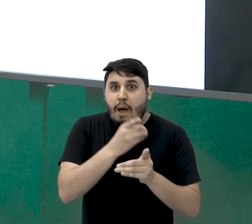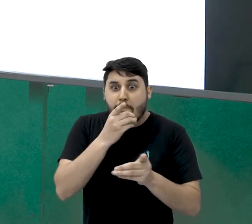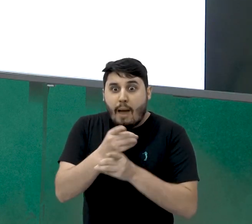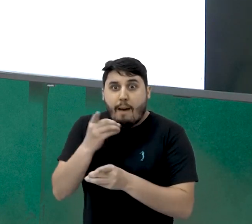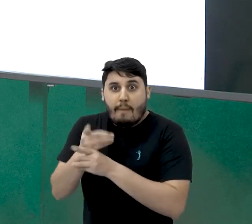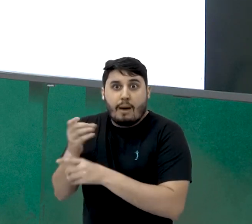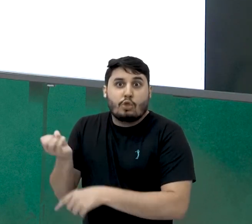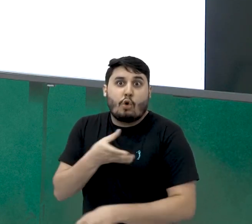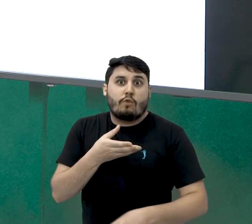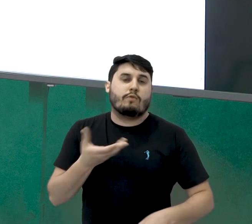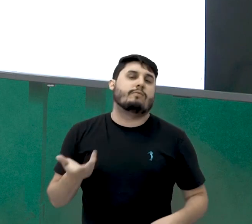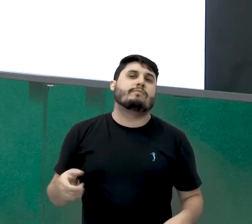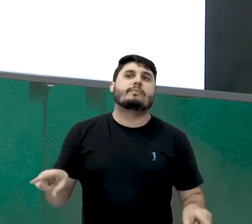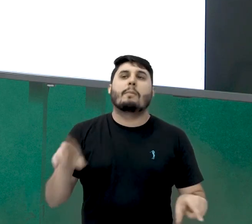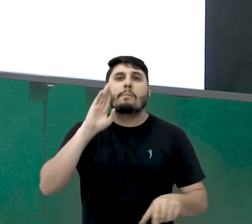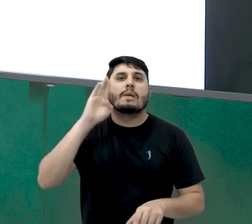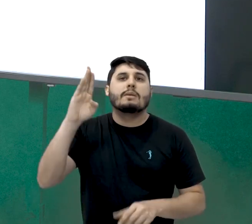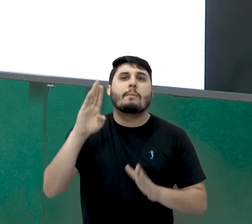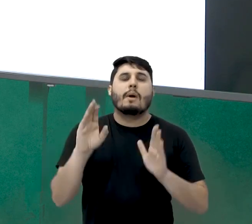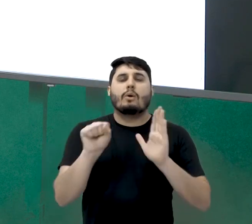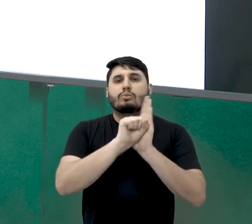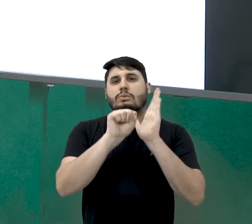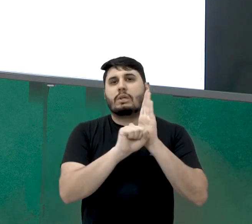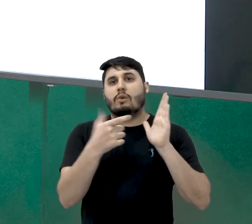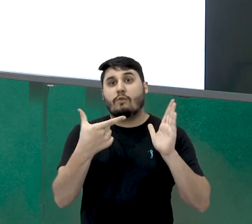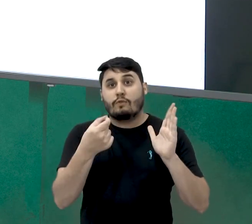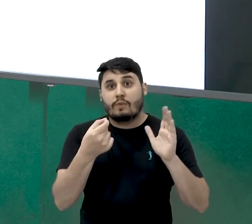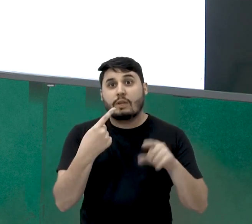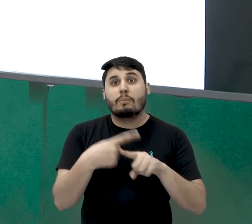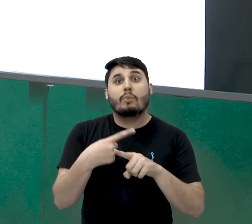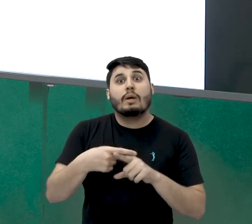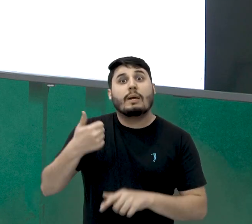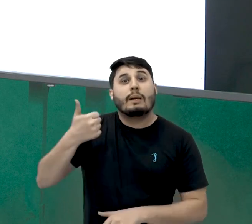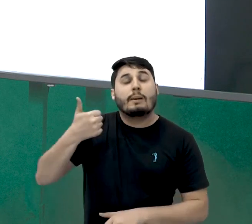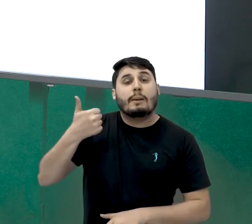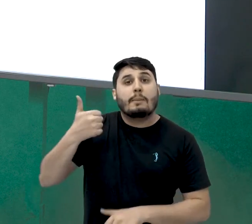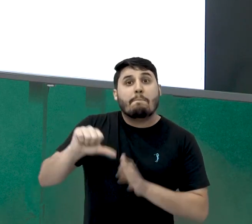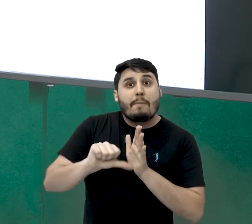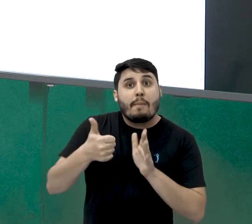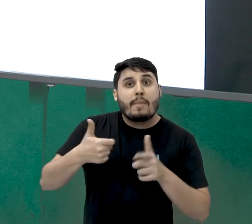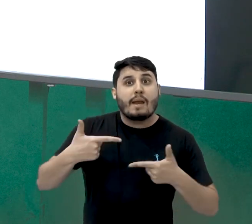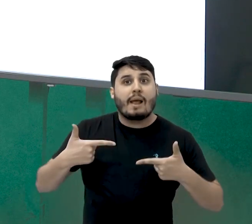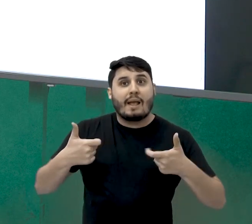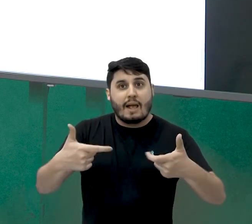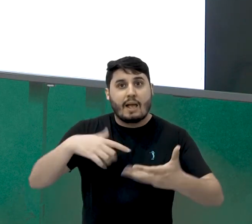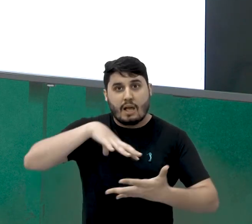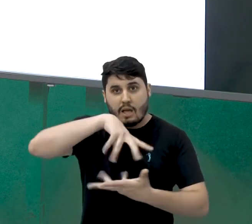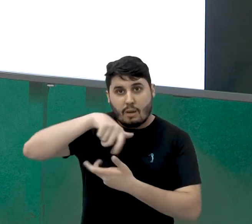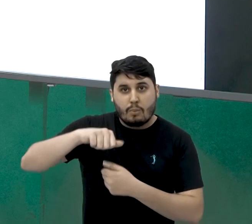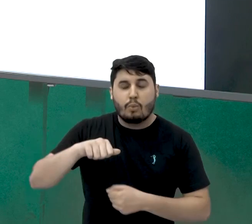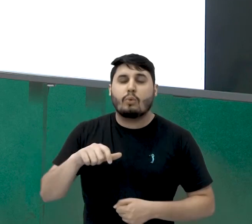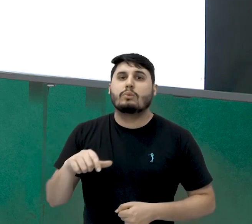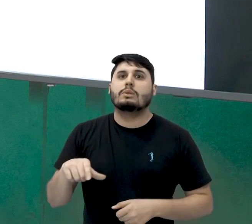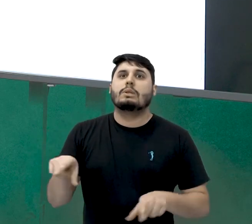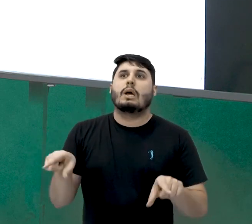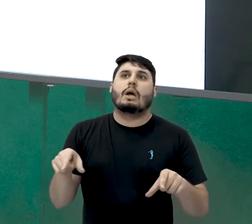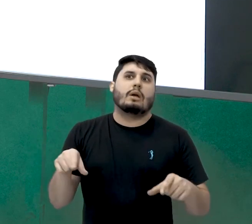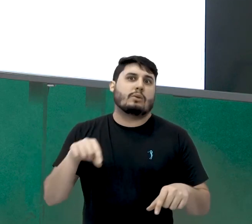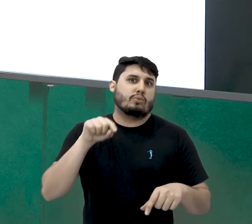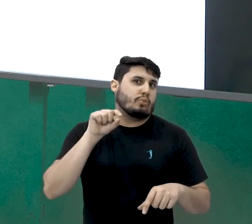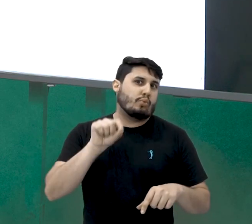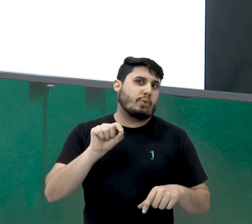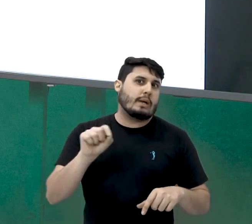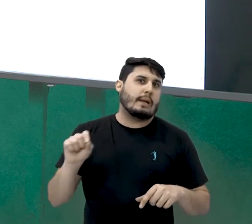primeira metade do século XX, visto que a Primeira Guerra Mundial fez com que surgissem grandes avanços e a grande pandemia